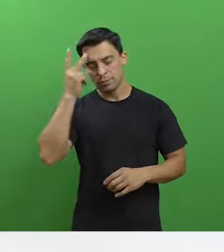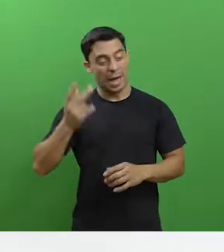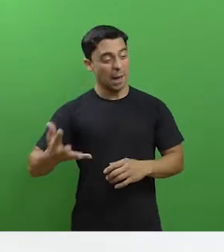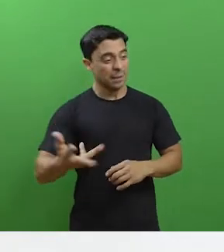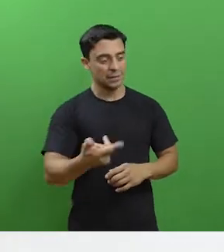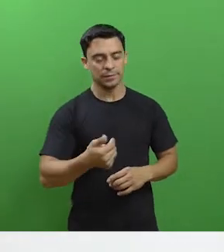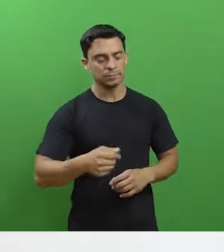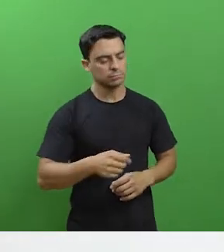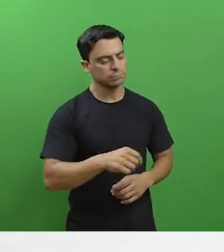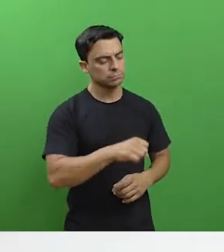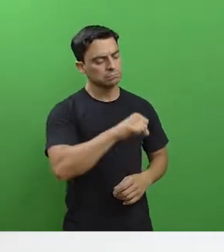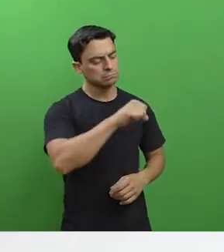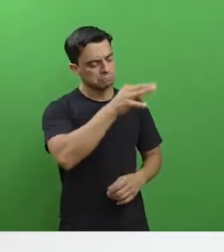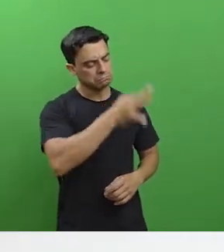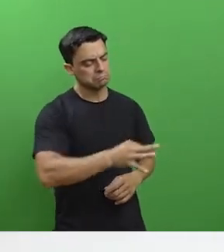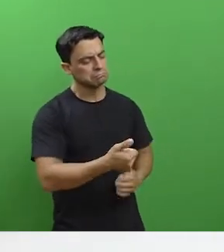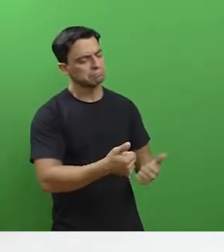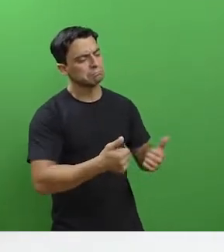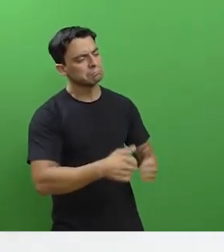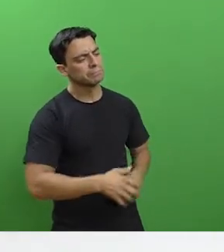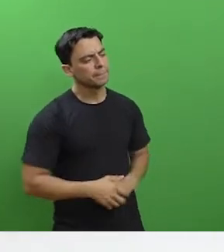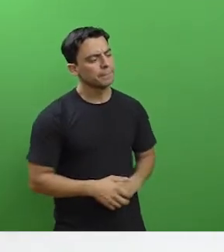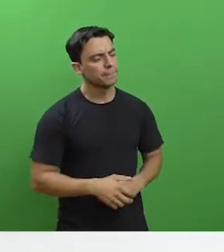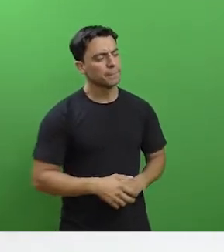Quando a gente fala em